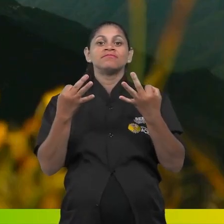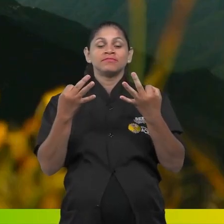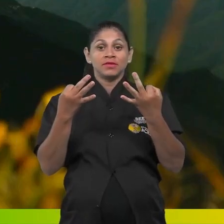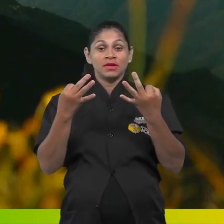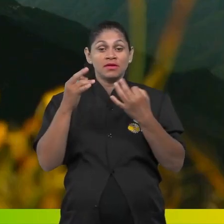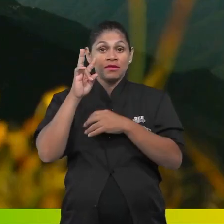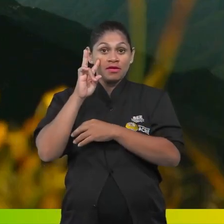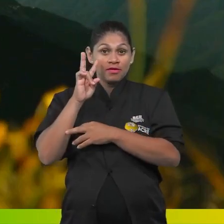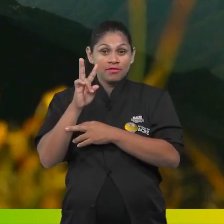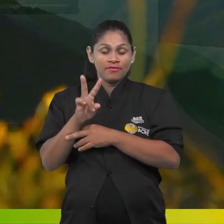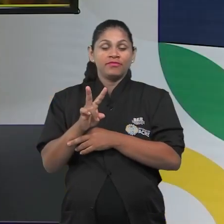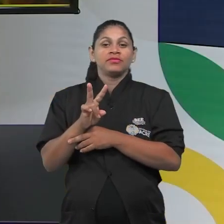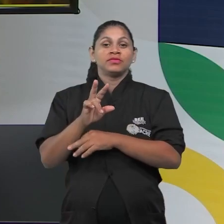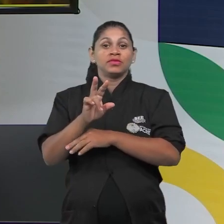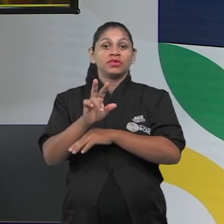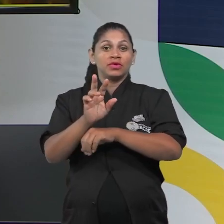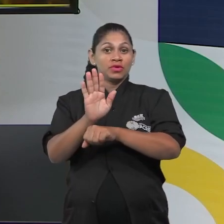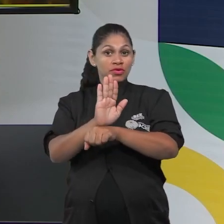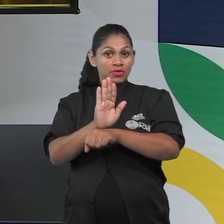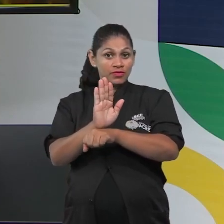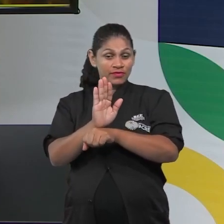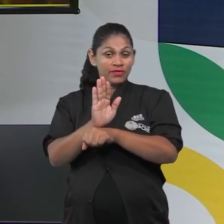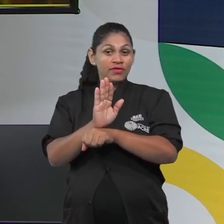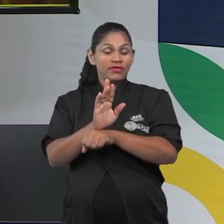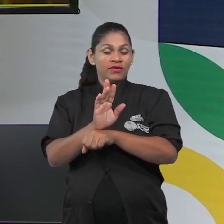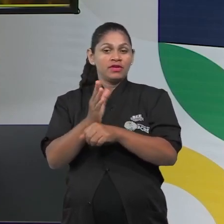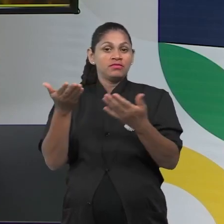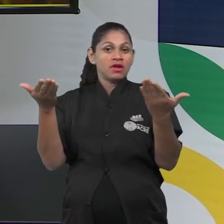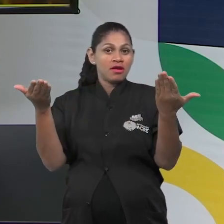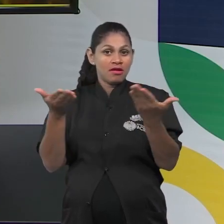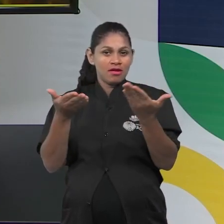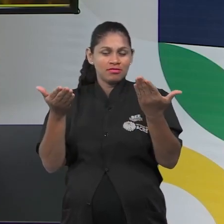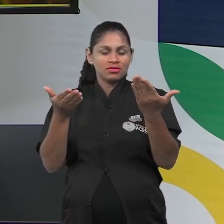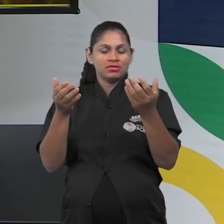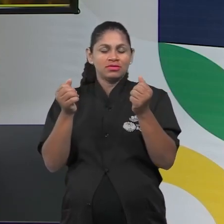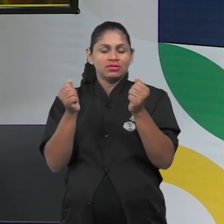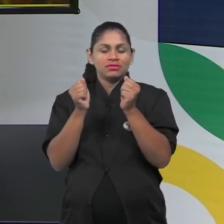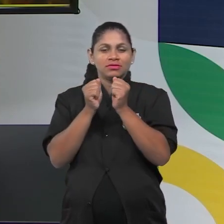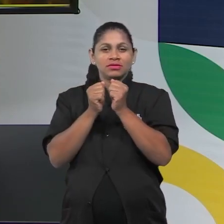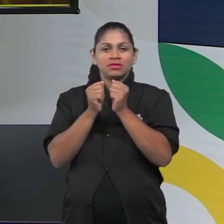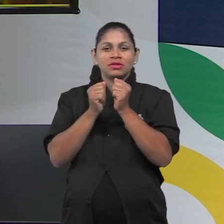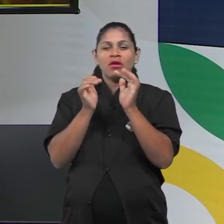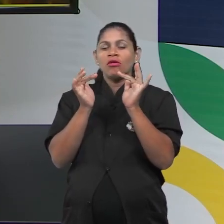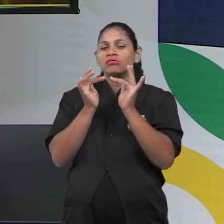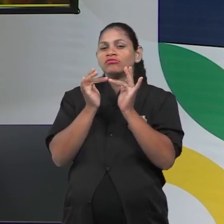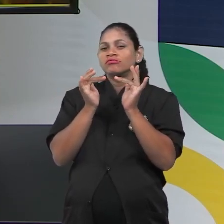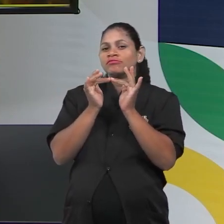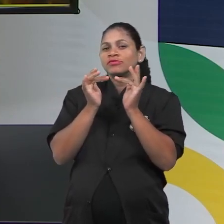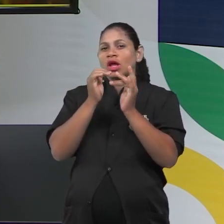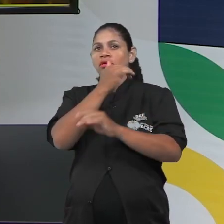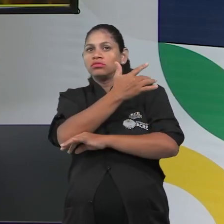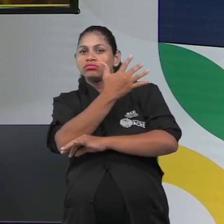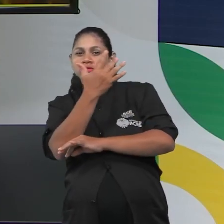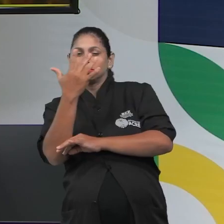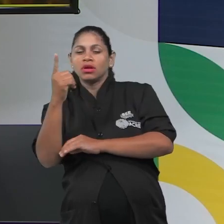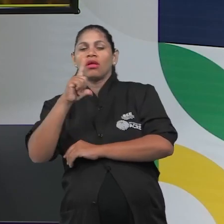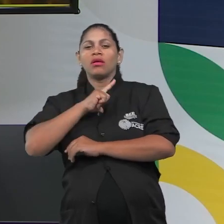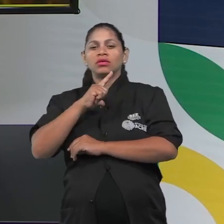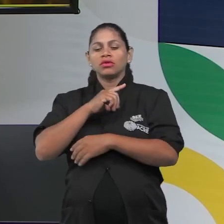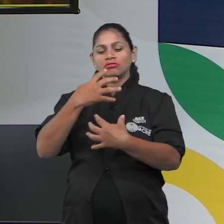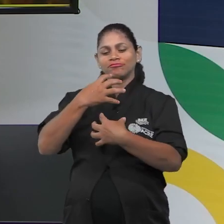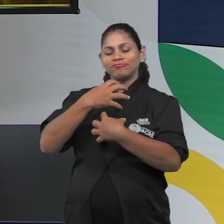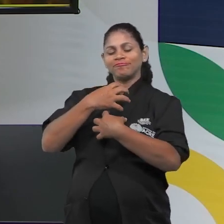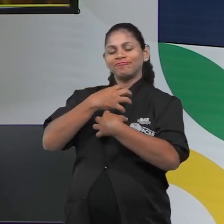nesse vídeo e eu quero que você sinta essa natureza bem pertinho de você, para a gente ter sempre essa sensação